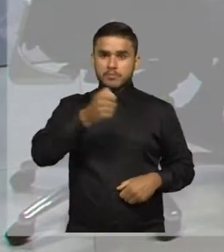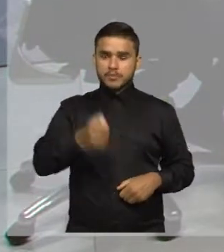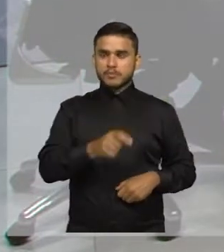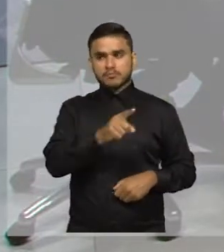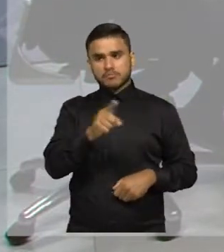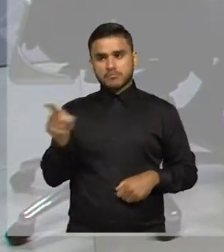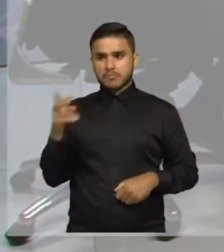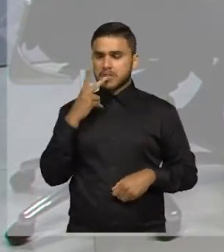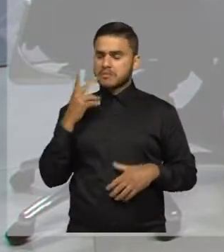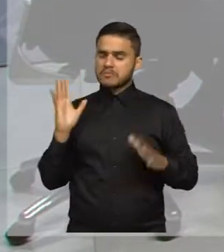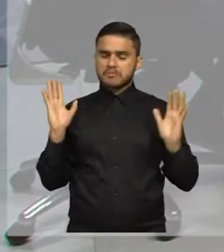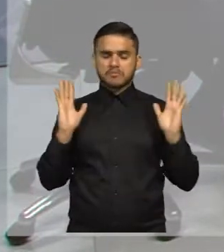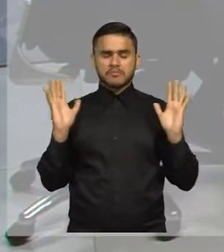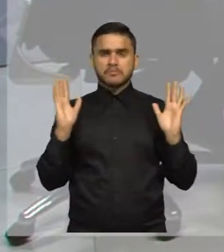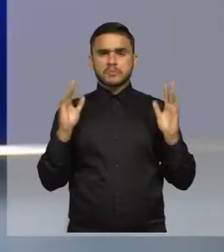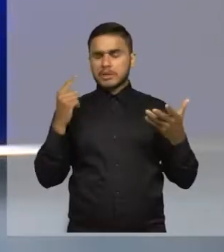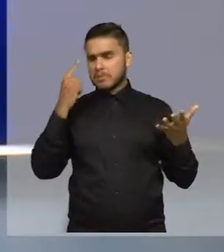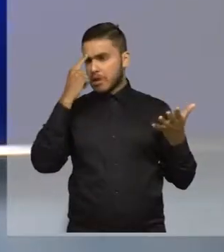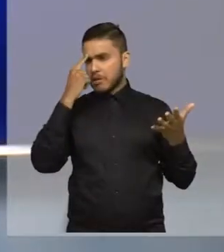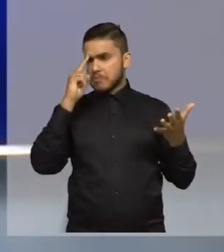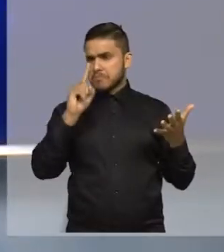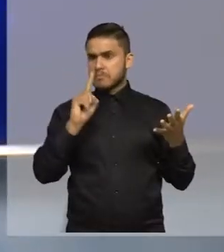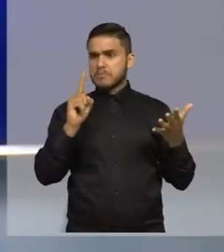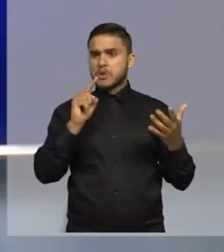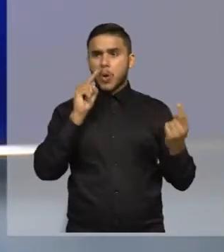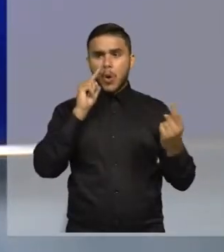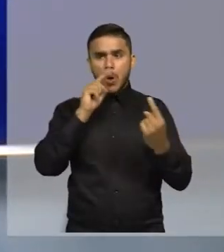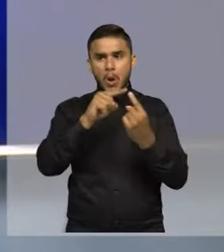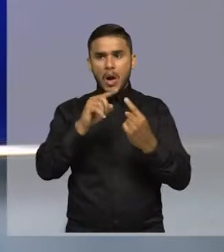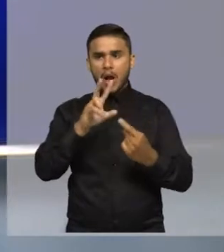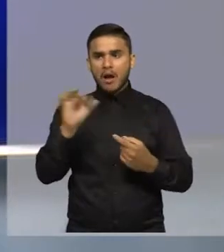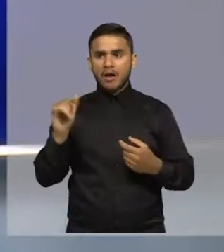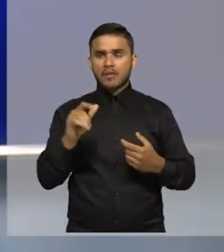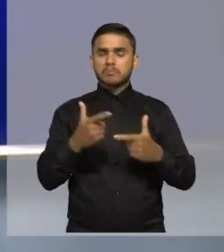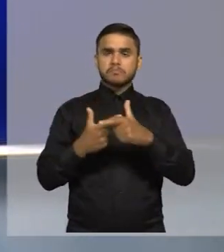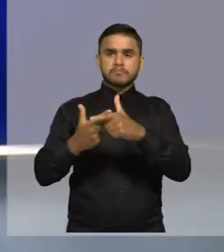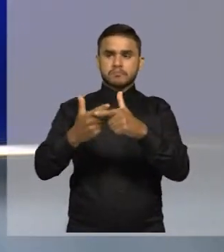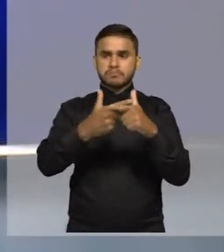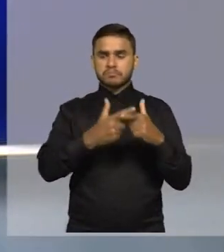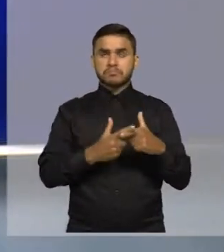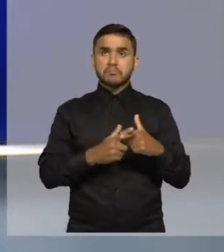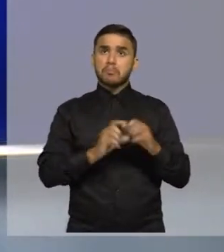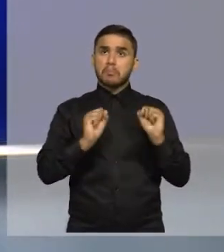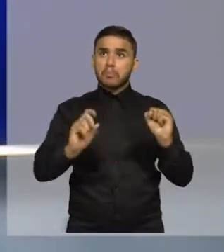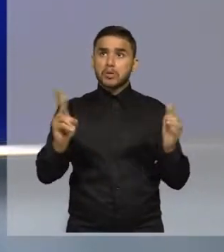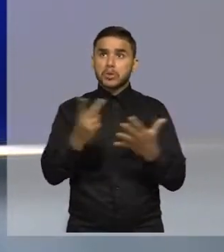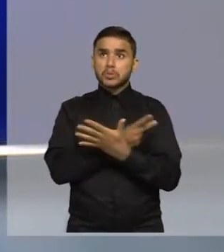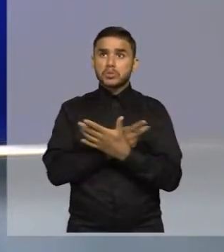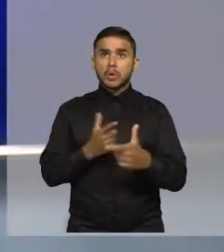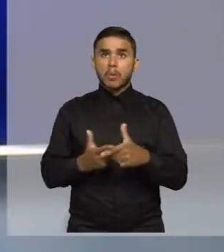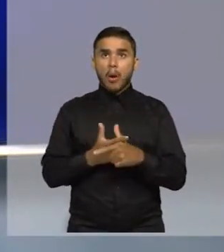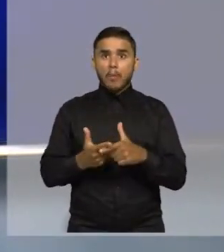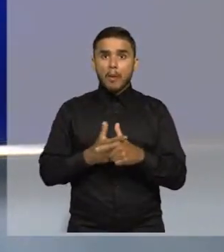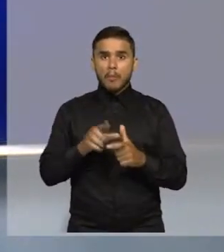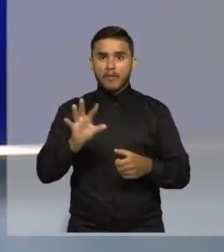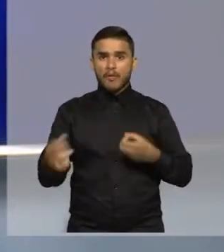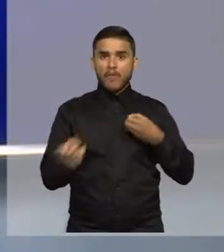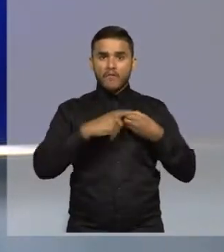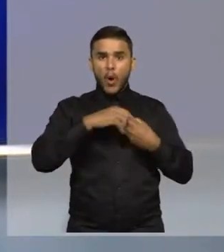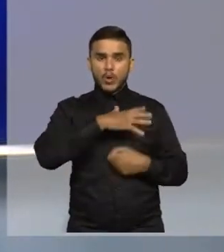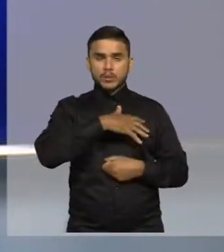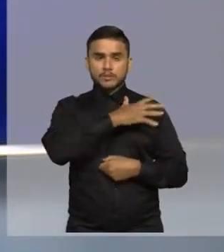na mesa de que não há nem as condições objetivas para qualquer ameaça mais grave à